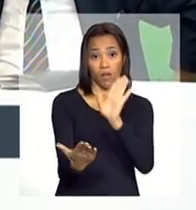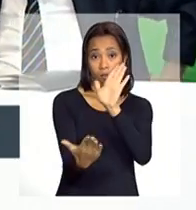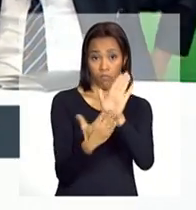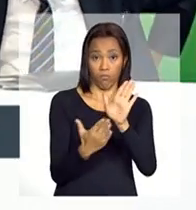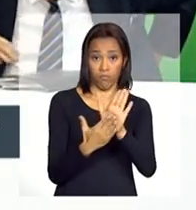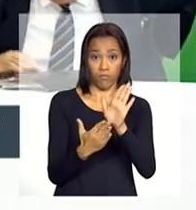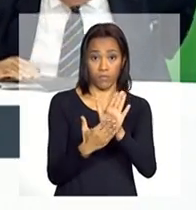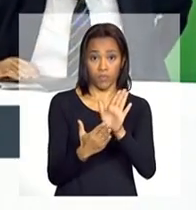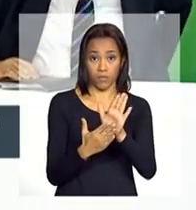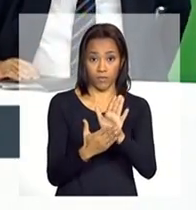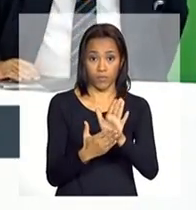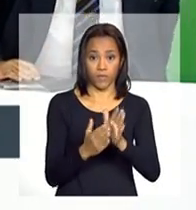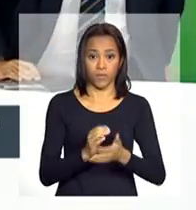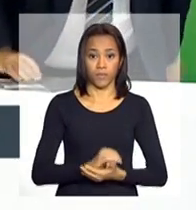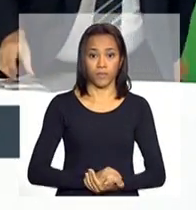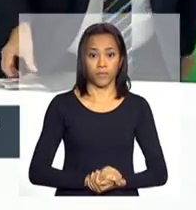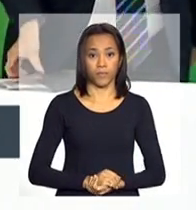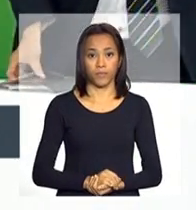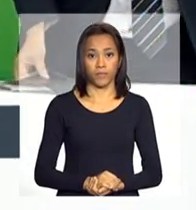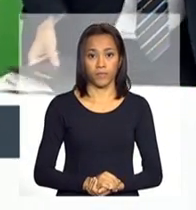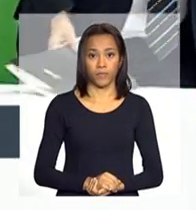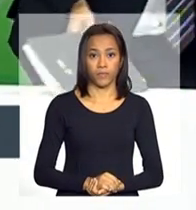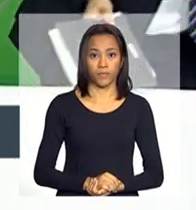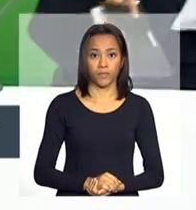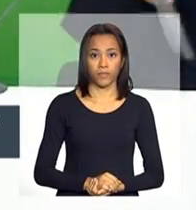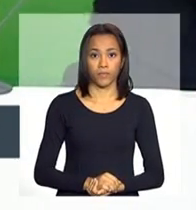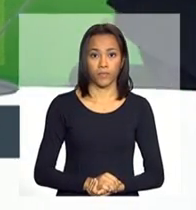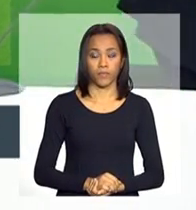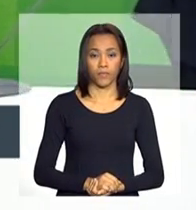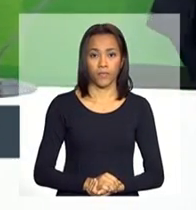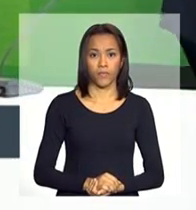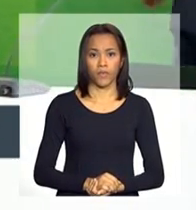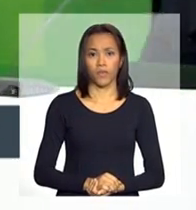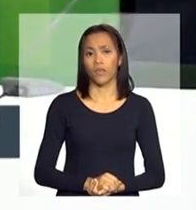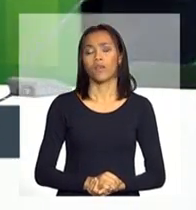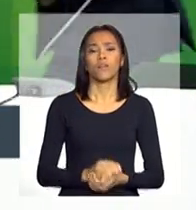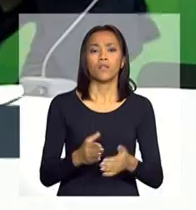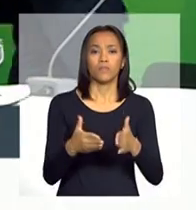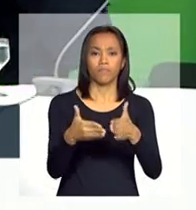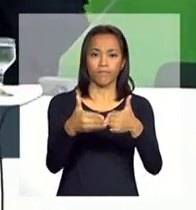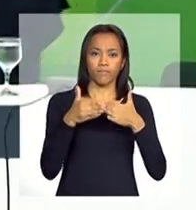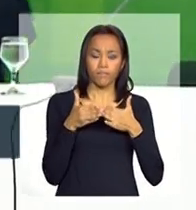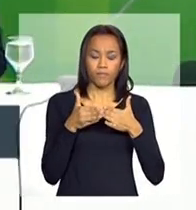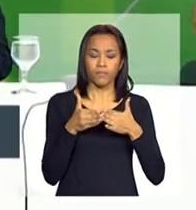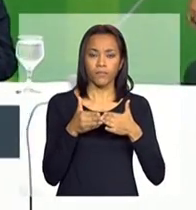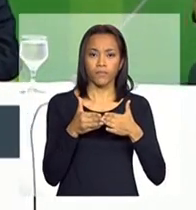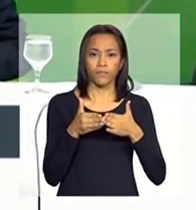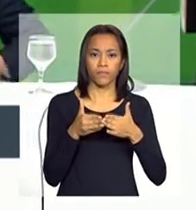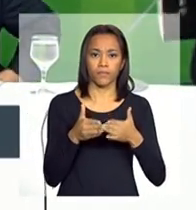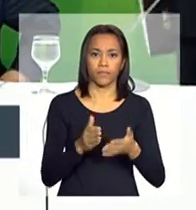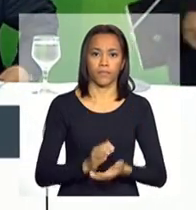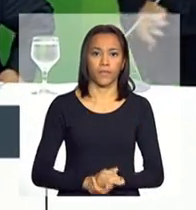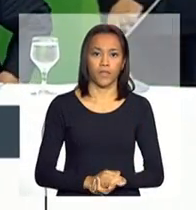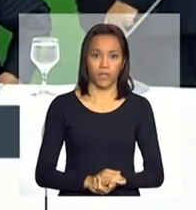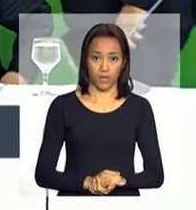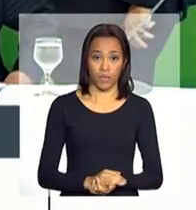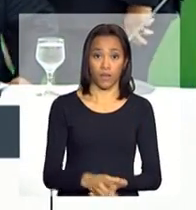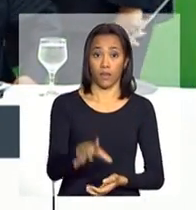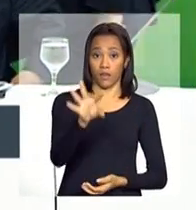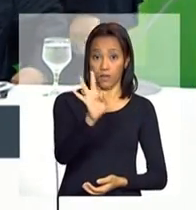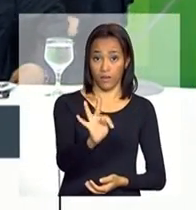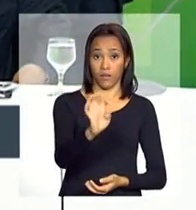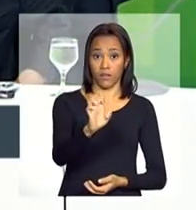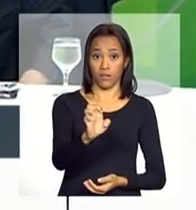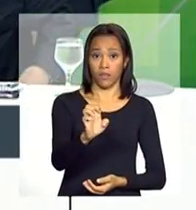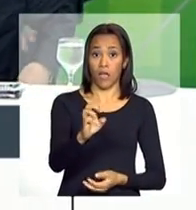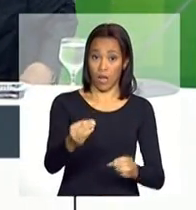seguinte tchau AB eu não posso falar agora eh solicitar que a a a a Teresa fizesse